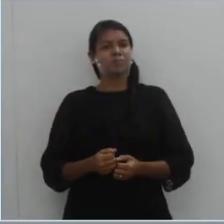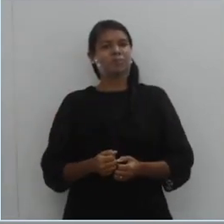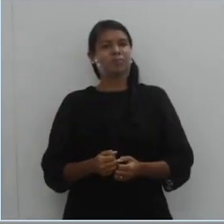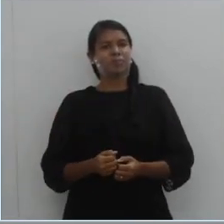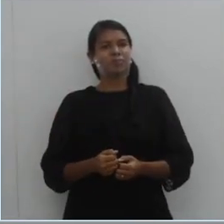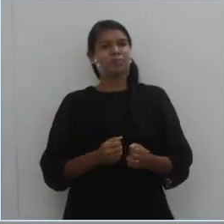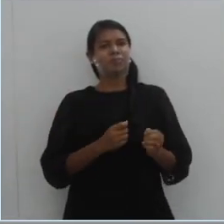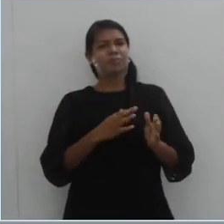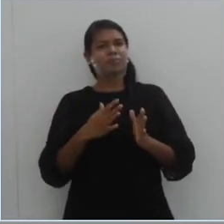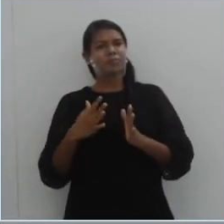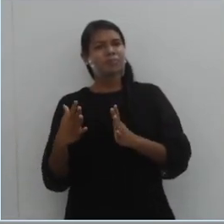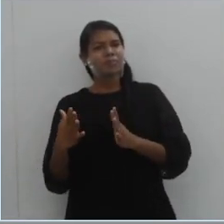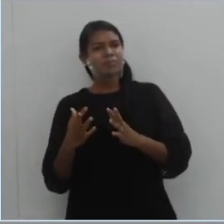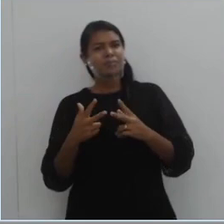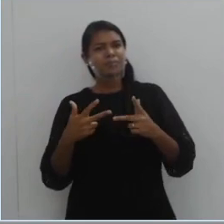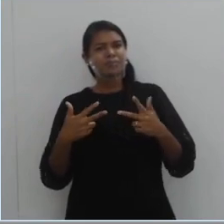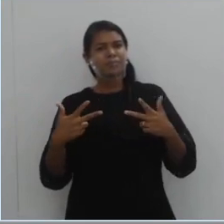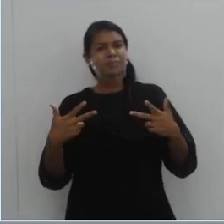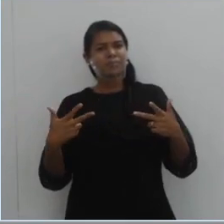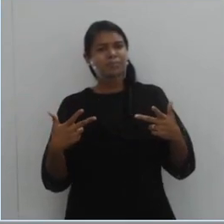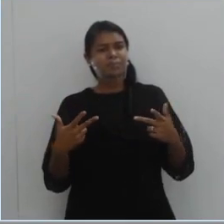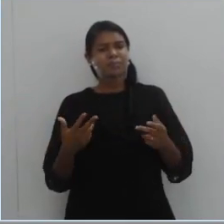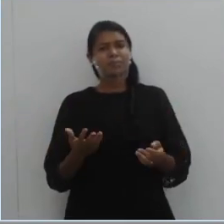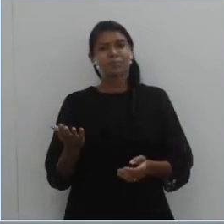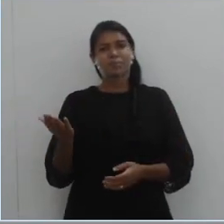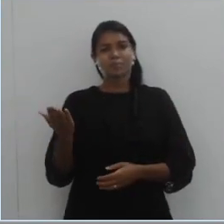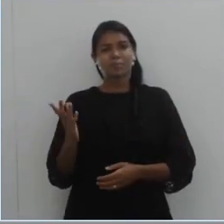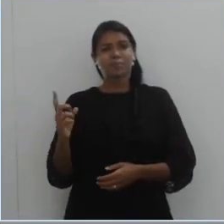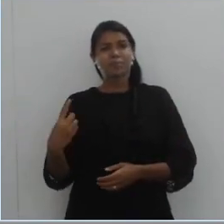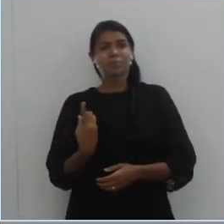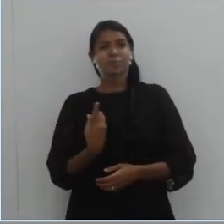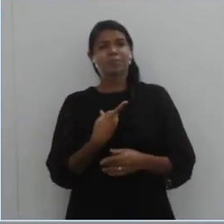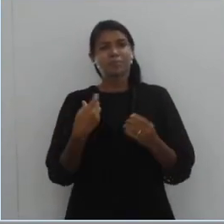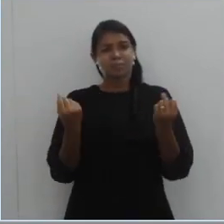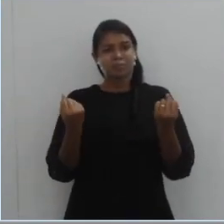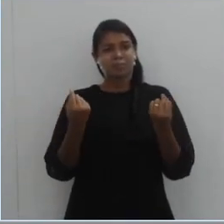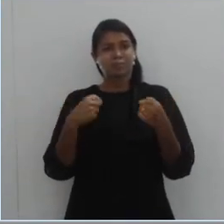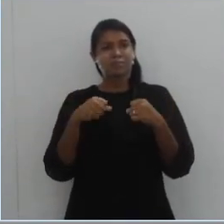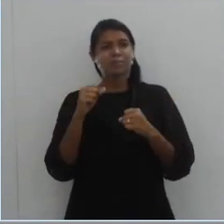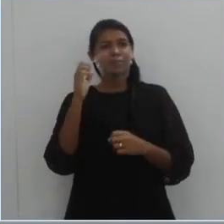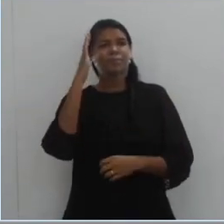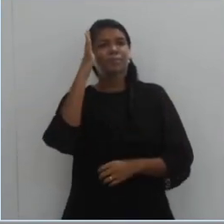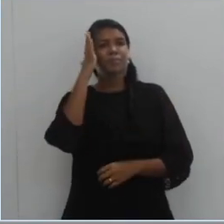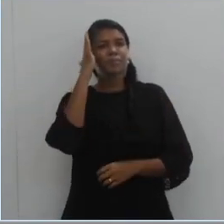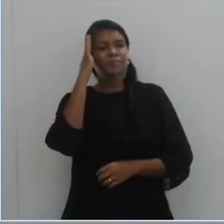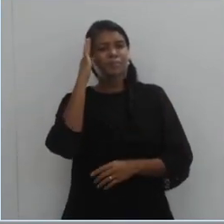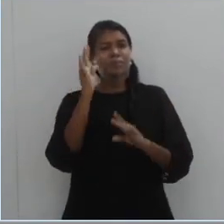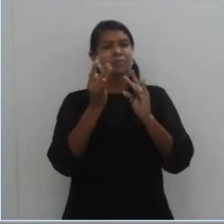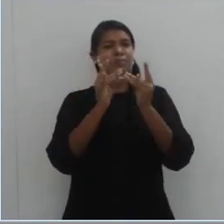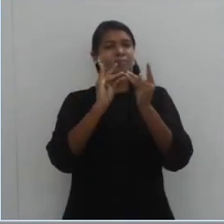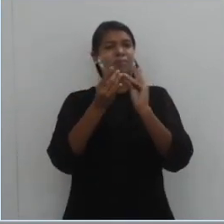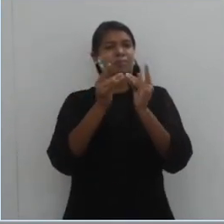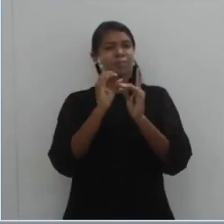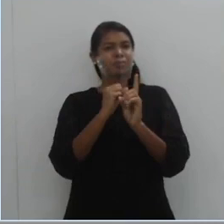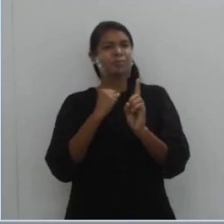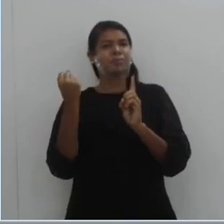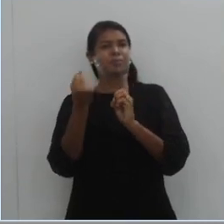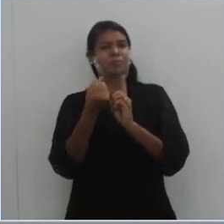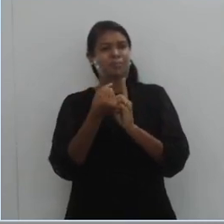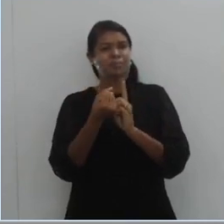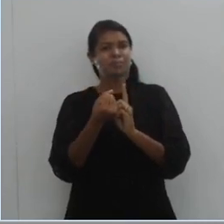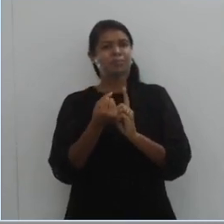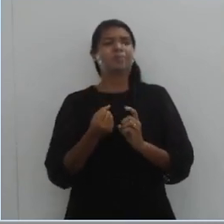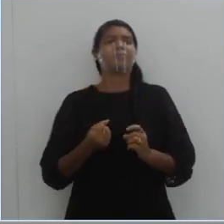atormenta algumas coisas que nós precisamos entender a dinâmica dessa sociedade. Então a gente